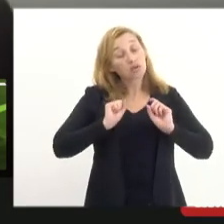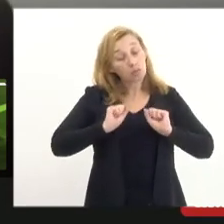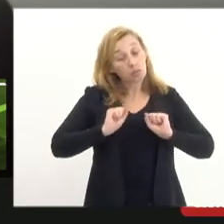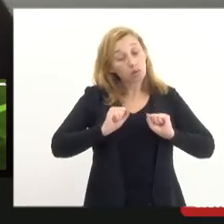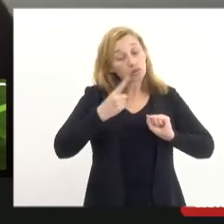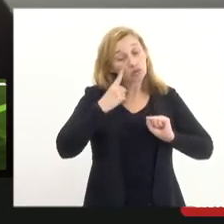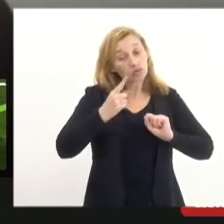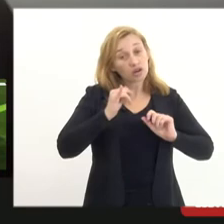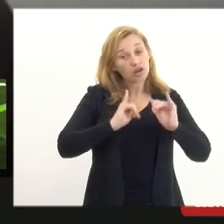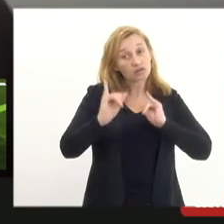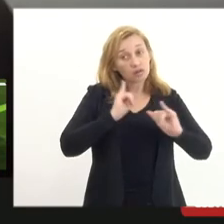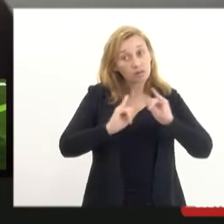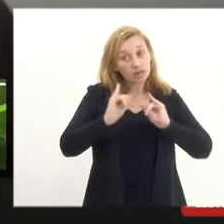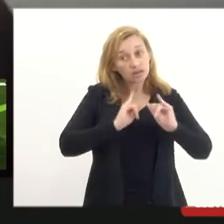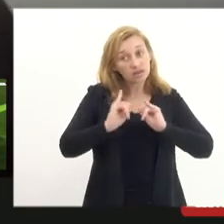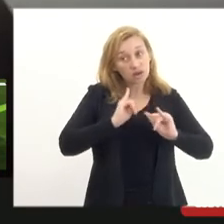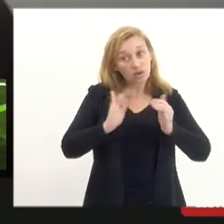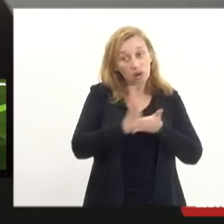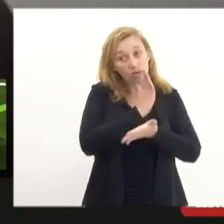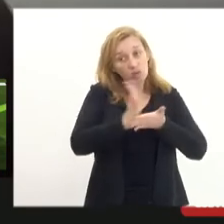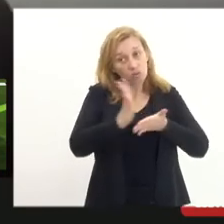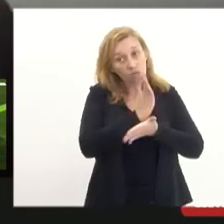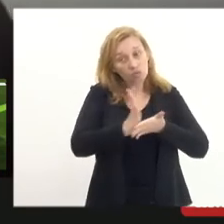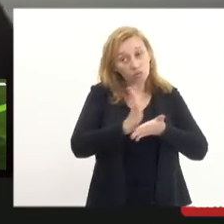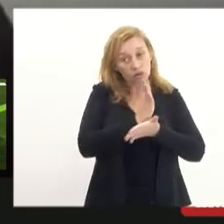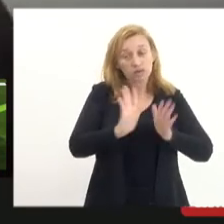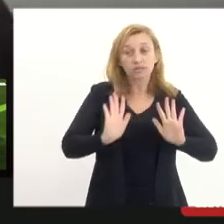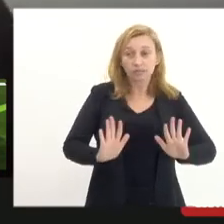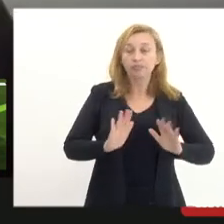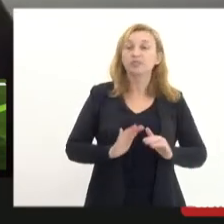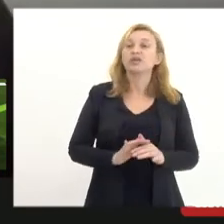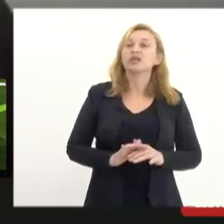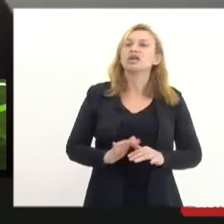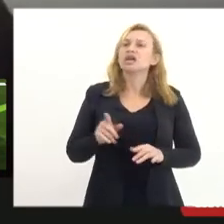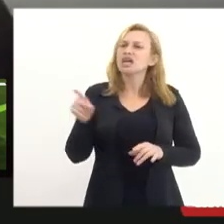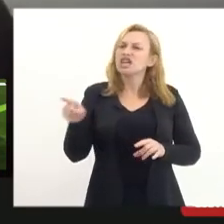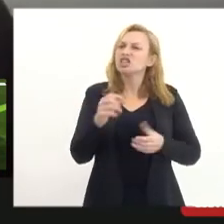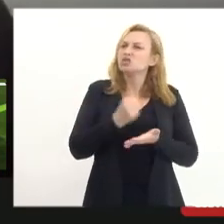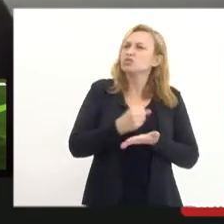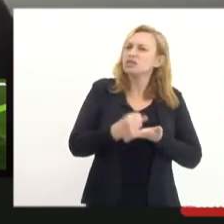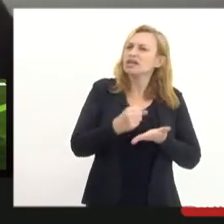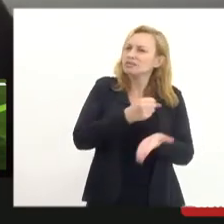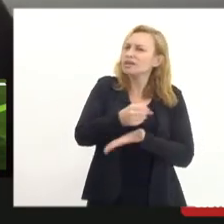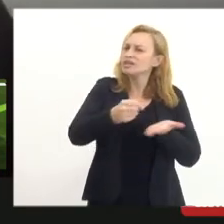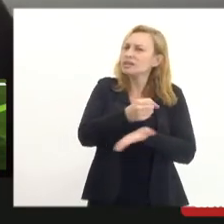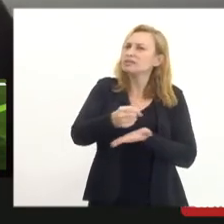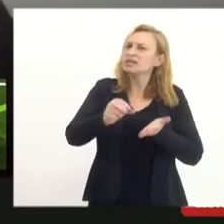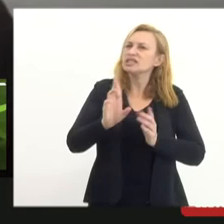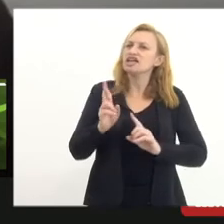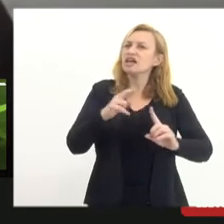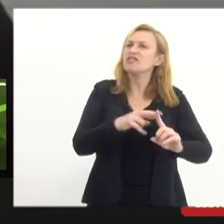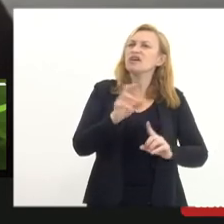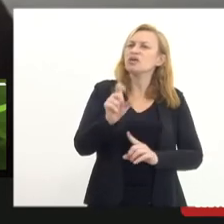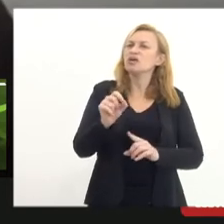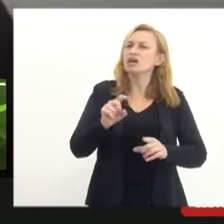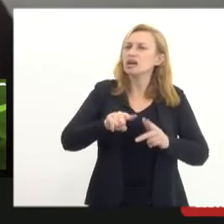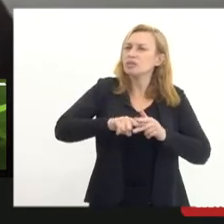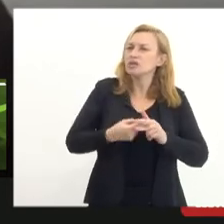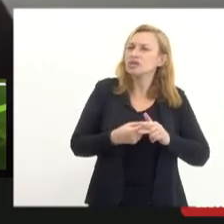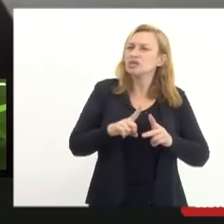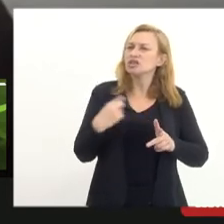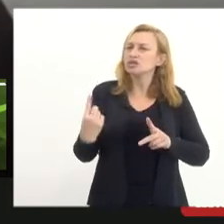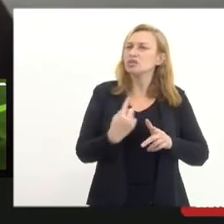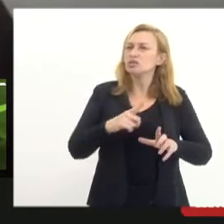alguma informação de alto nível, claro que desde que não seja sensível. Mas esses contratos basicamente se referem à manutenção das